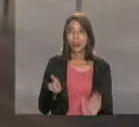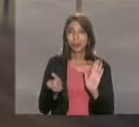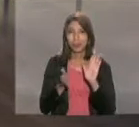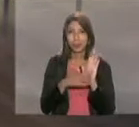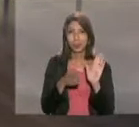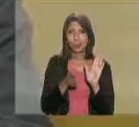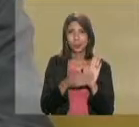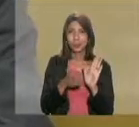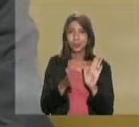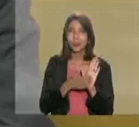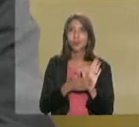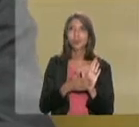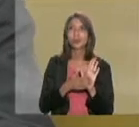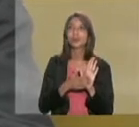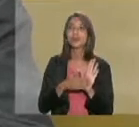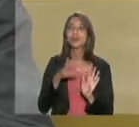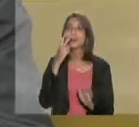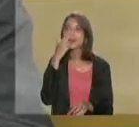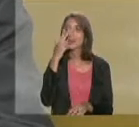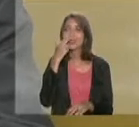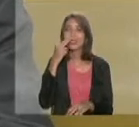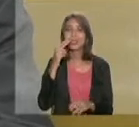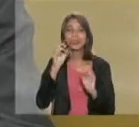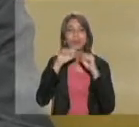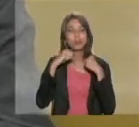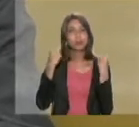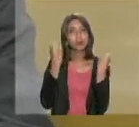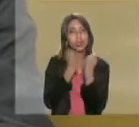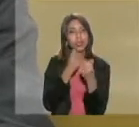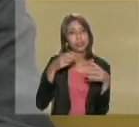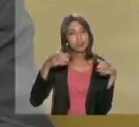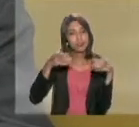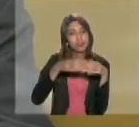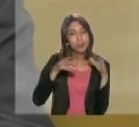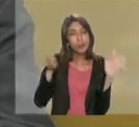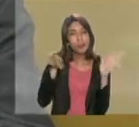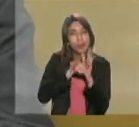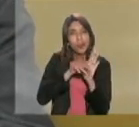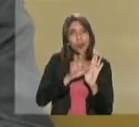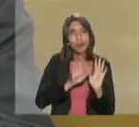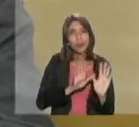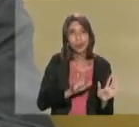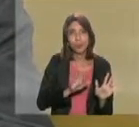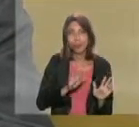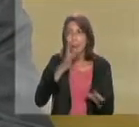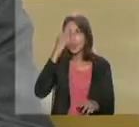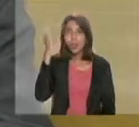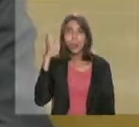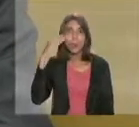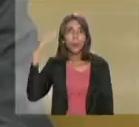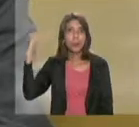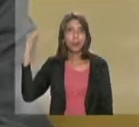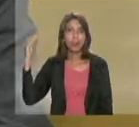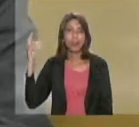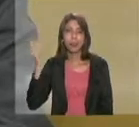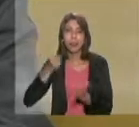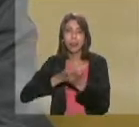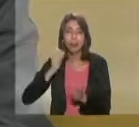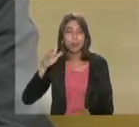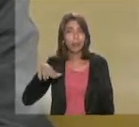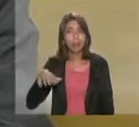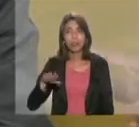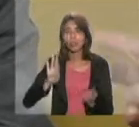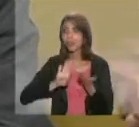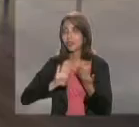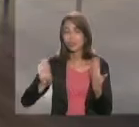Essa é uma proposta que elitizou o Maracanã, afastou as classes populares dos